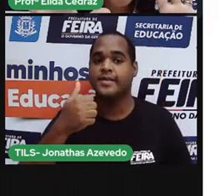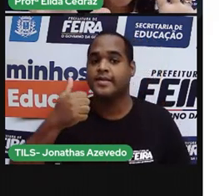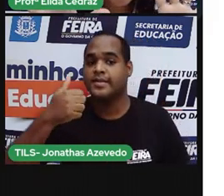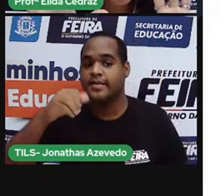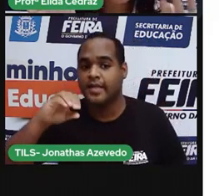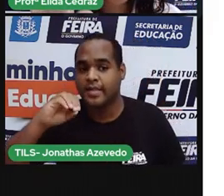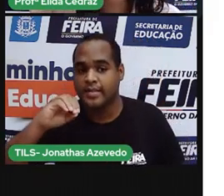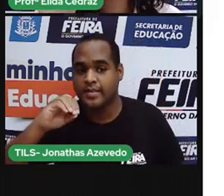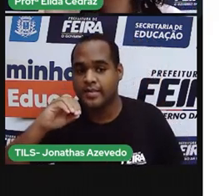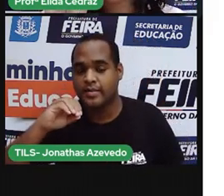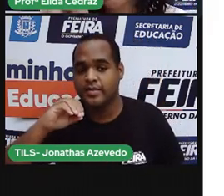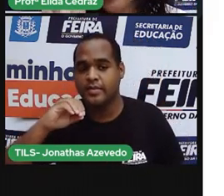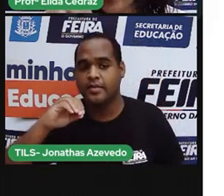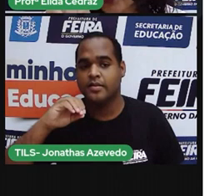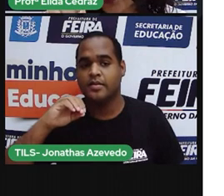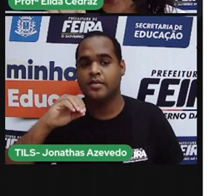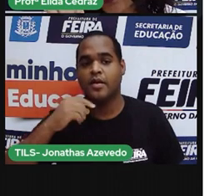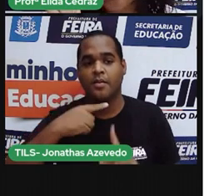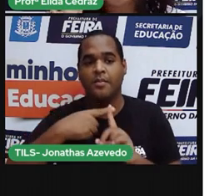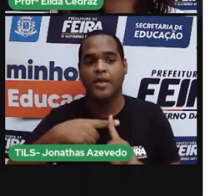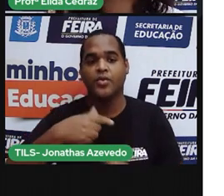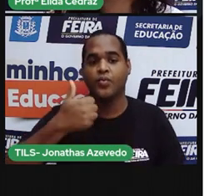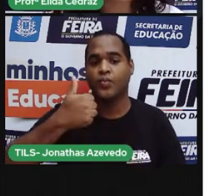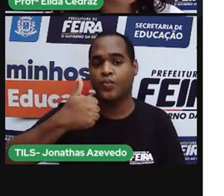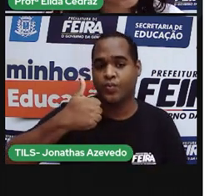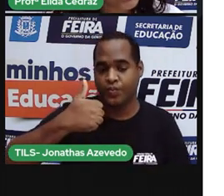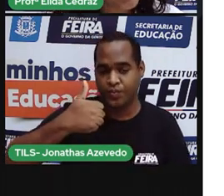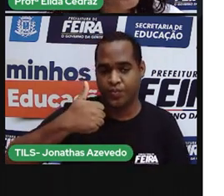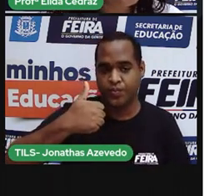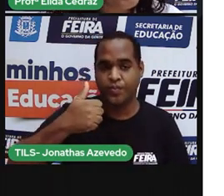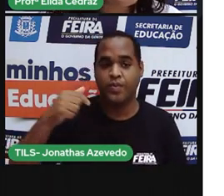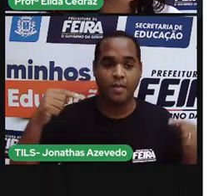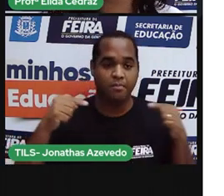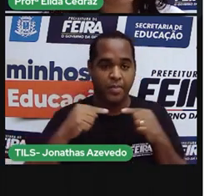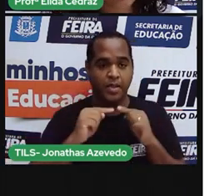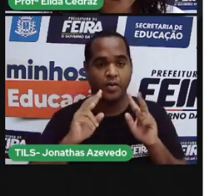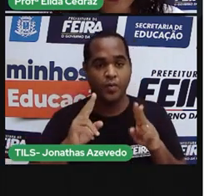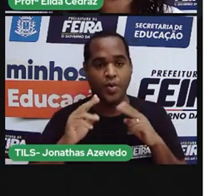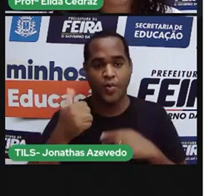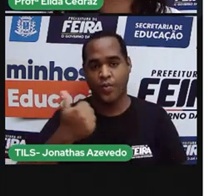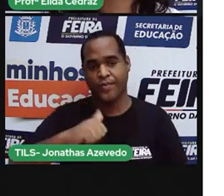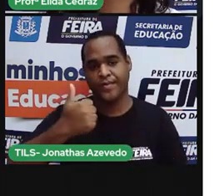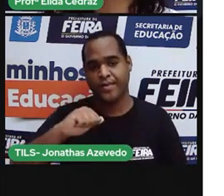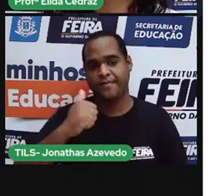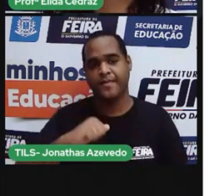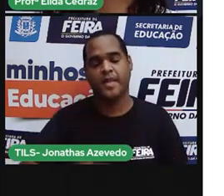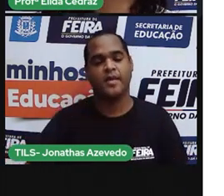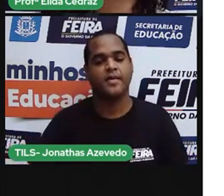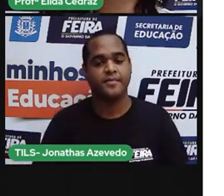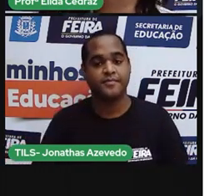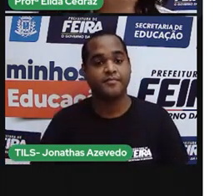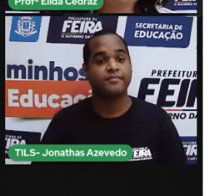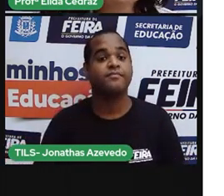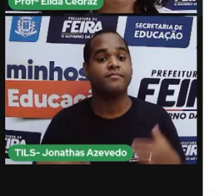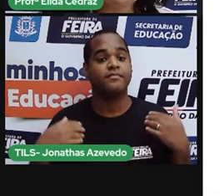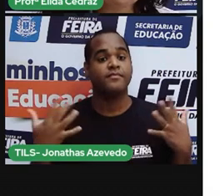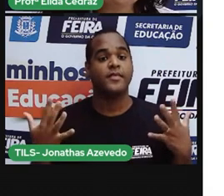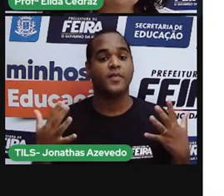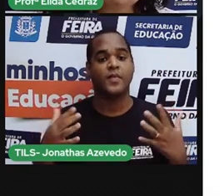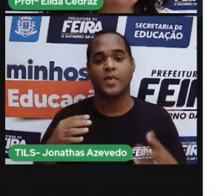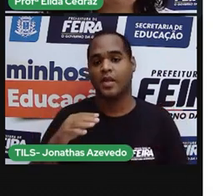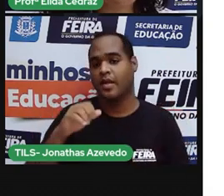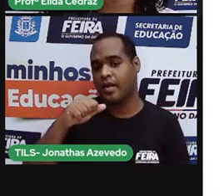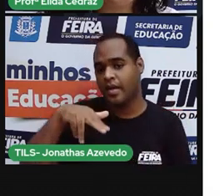10 mais 1 igual a 11. Então, quantas bolinhas